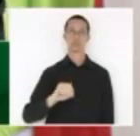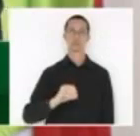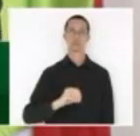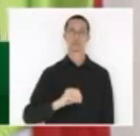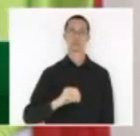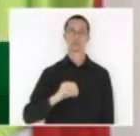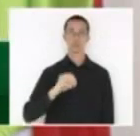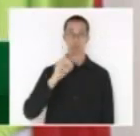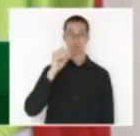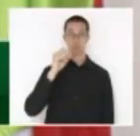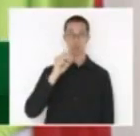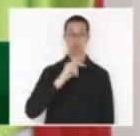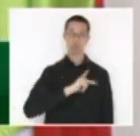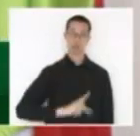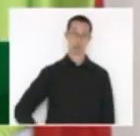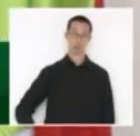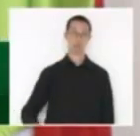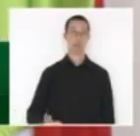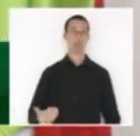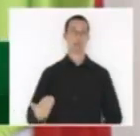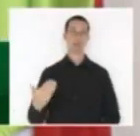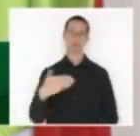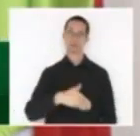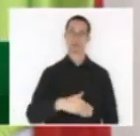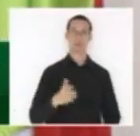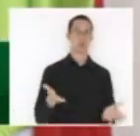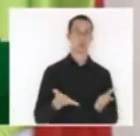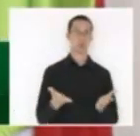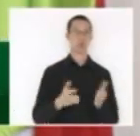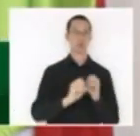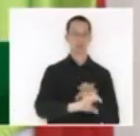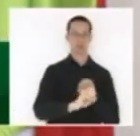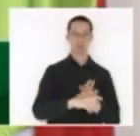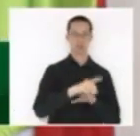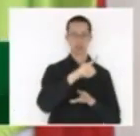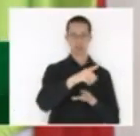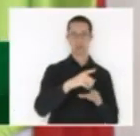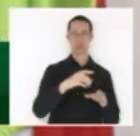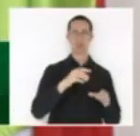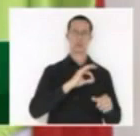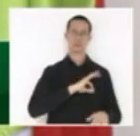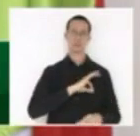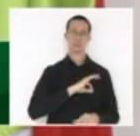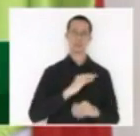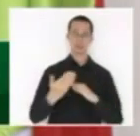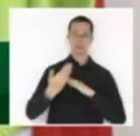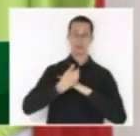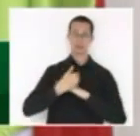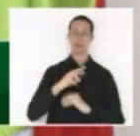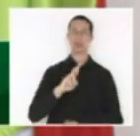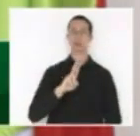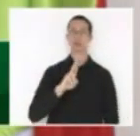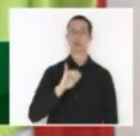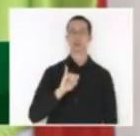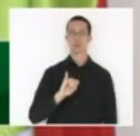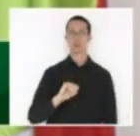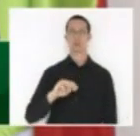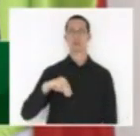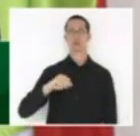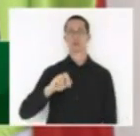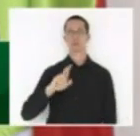hoje está dando aula na academia de polícia, mas recebi o Rui, o Alexandre, a Marília e a